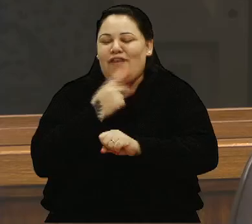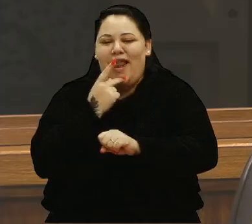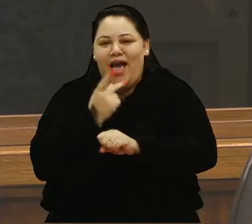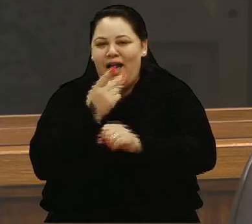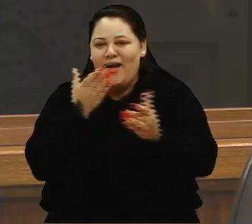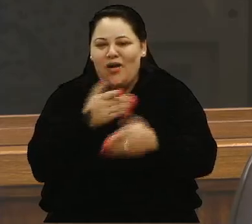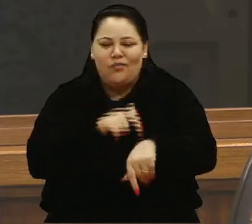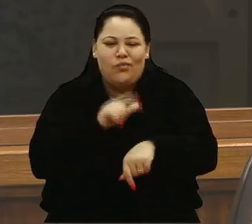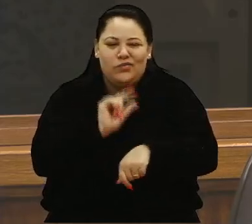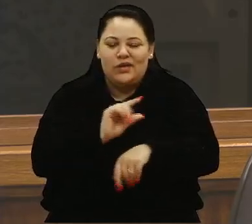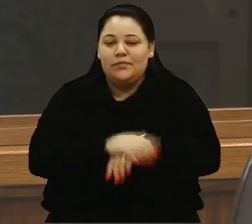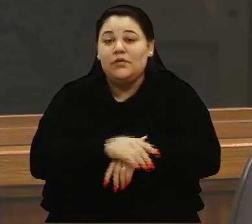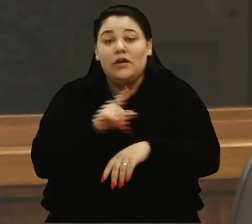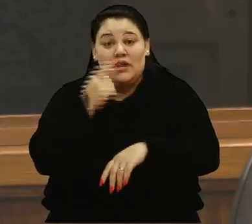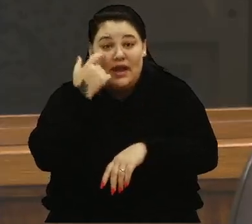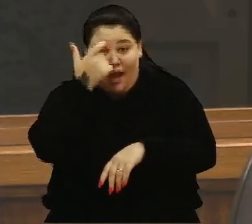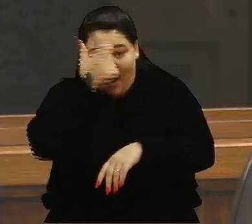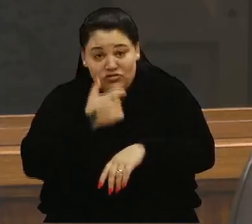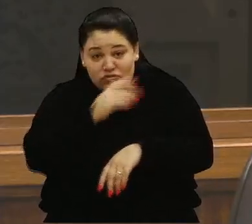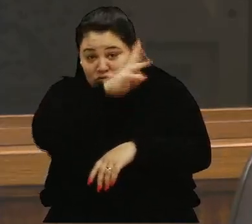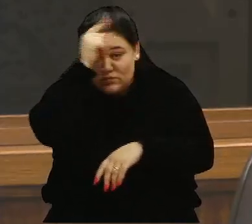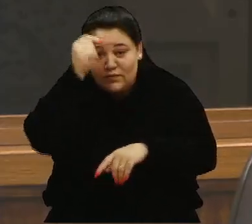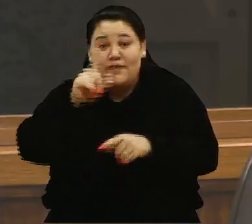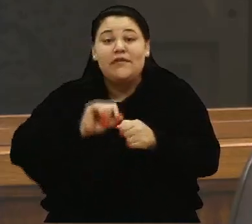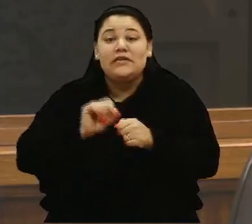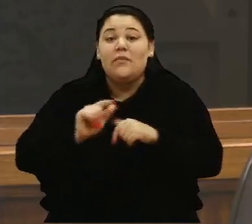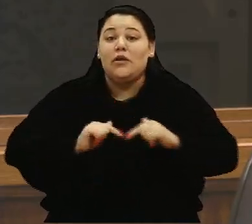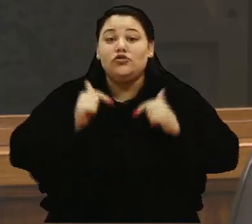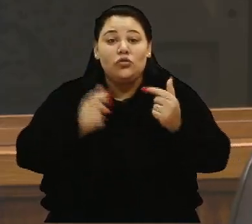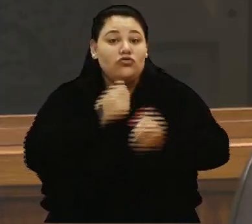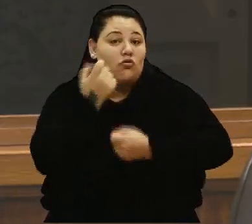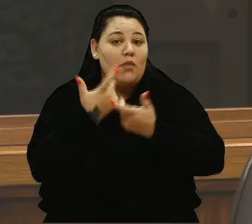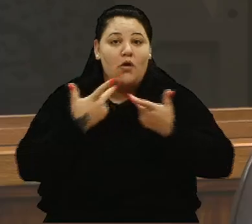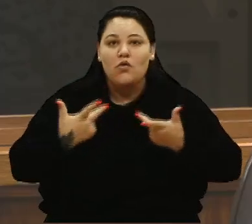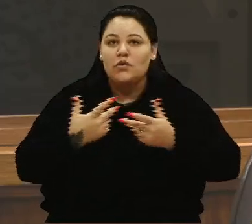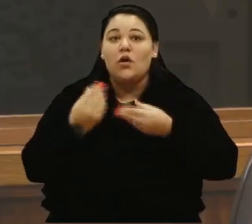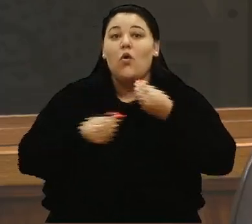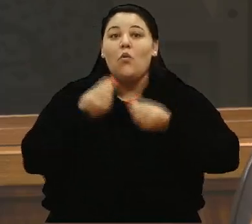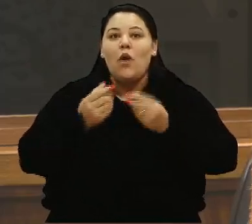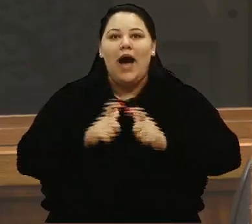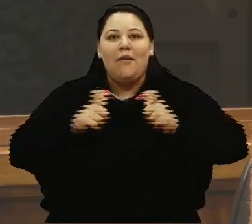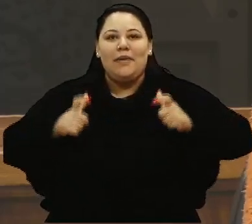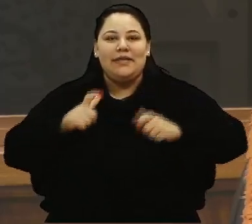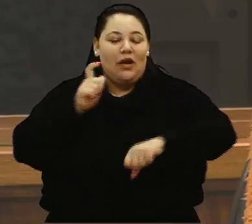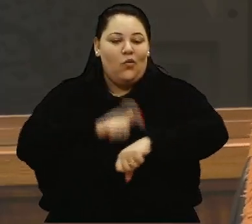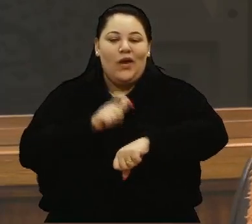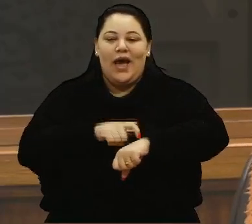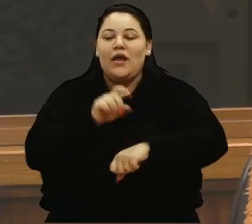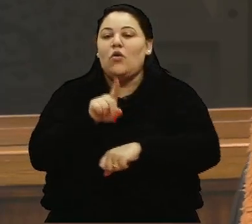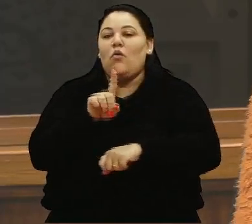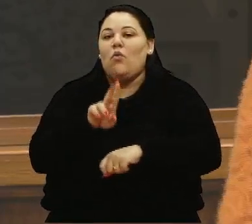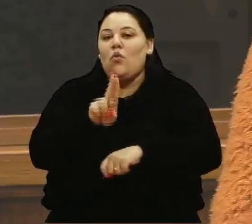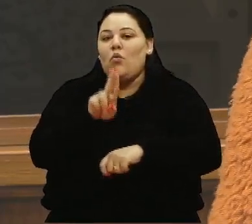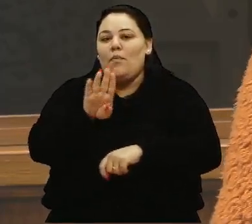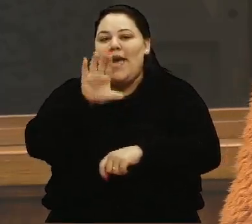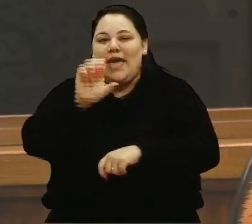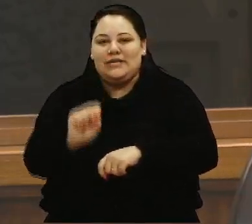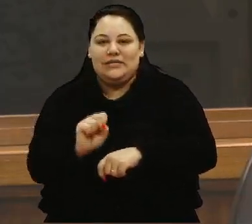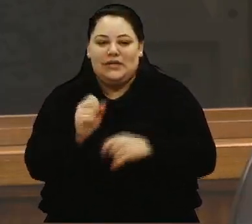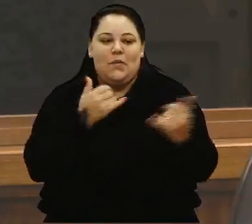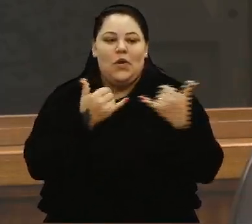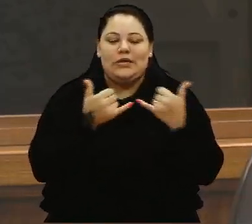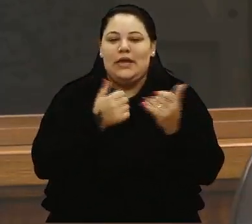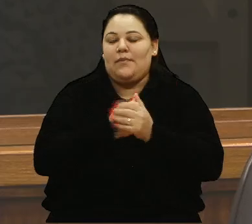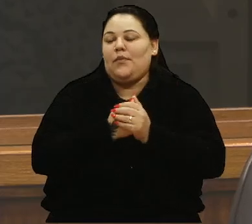que o município vai fazer algo. Como? Aumentar o horário das UBSs, por exemplo. Aumentar